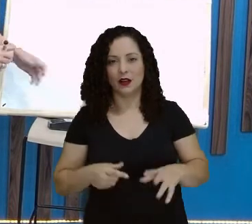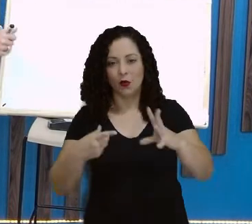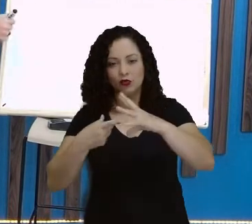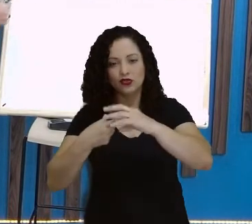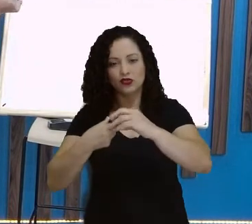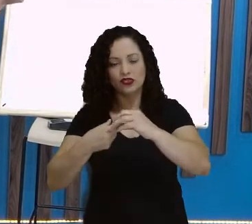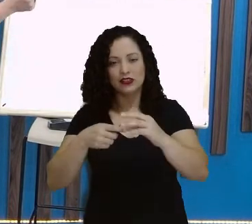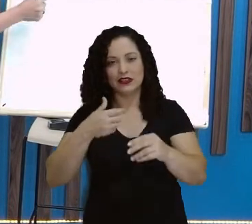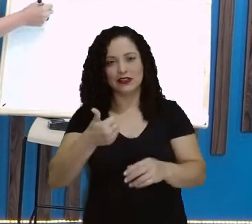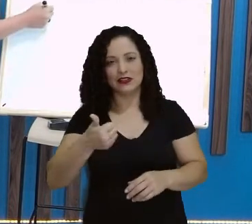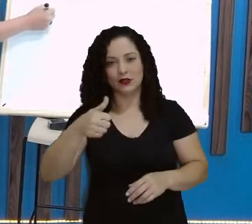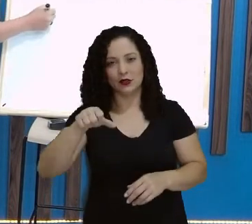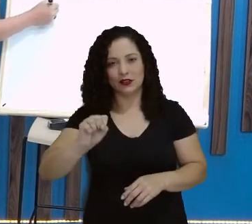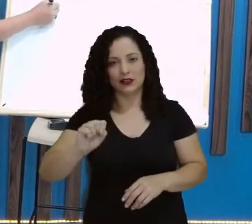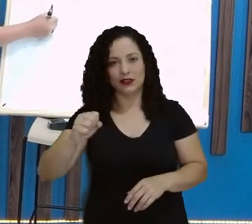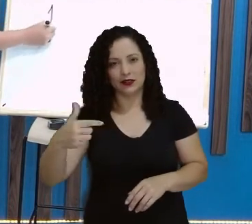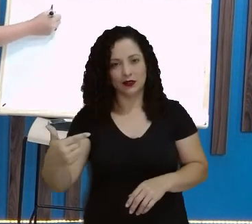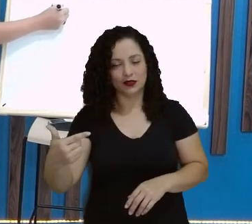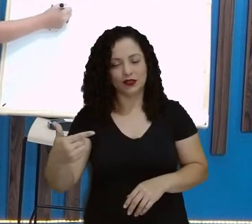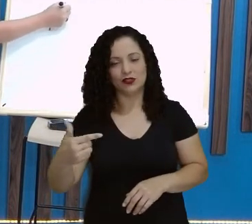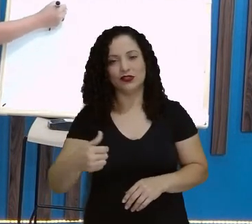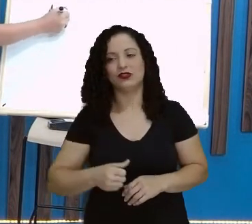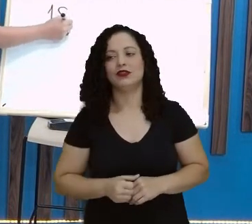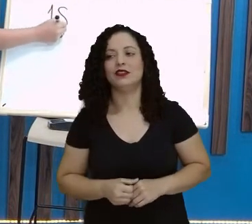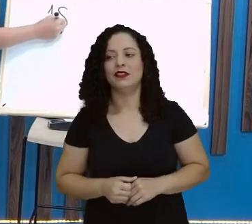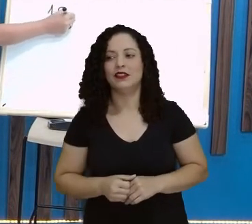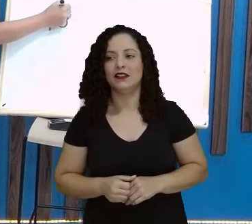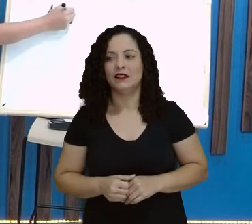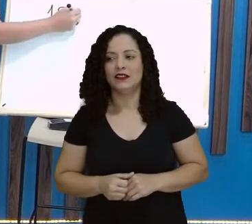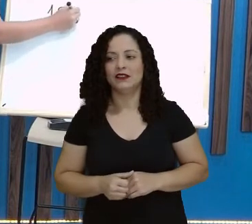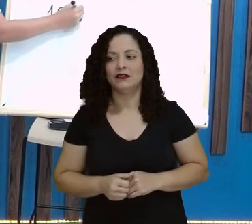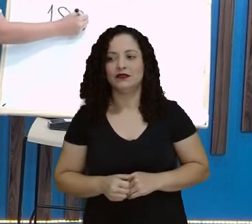182. Vamos lá, agora.